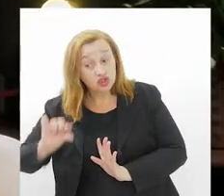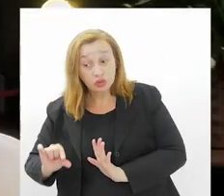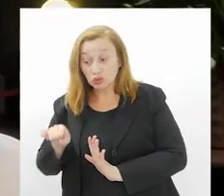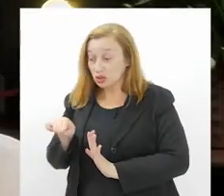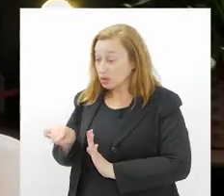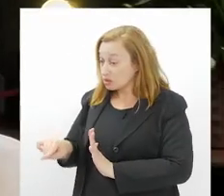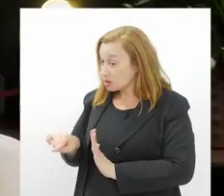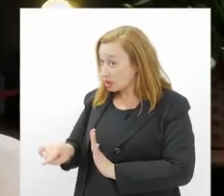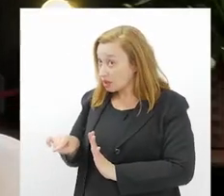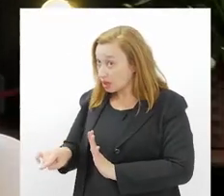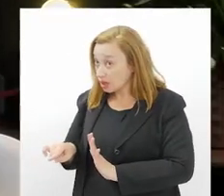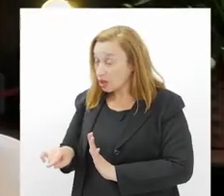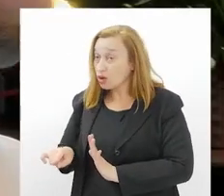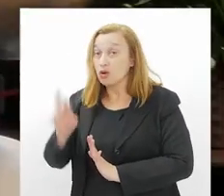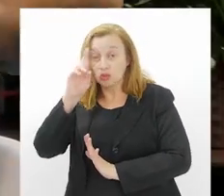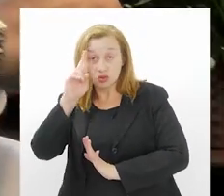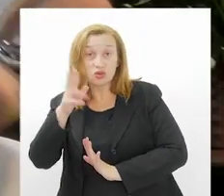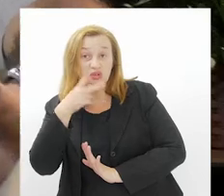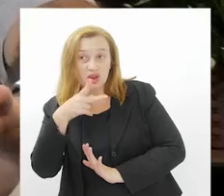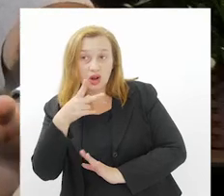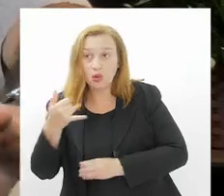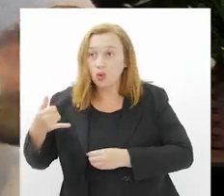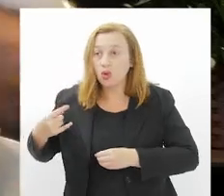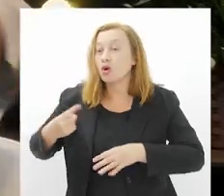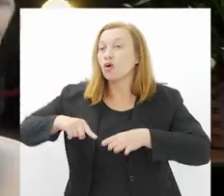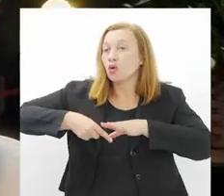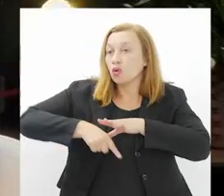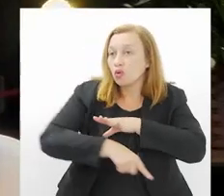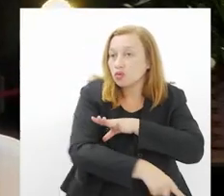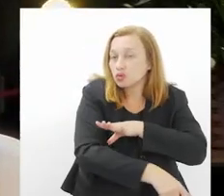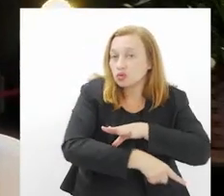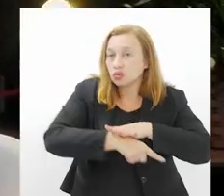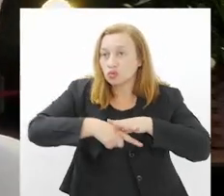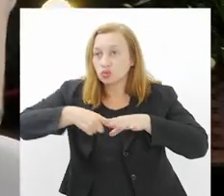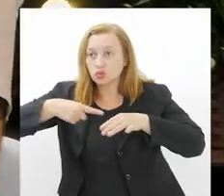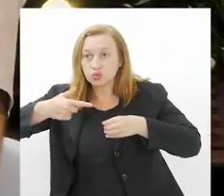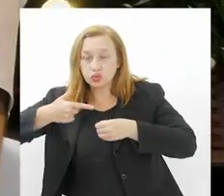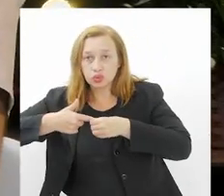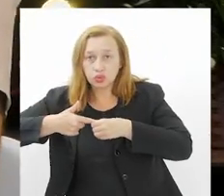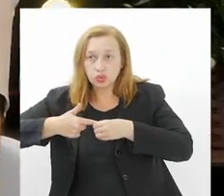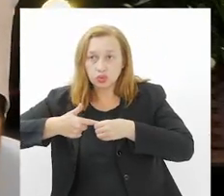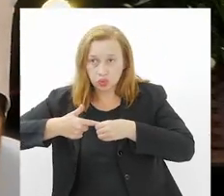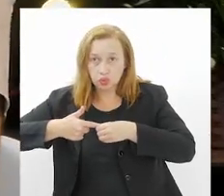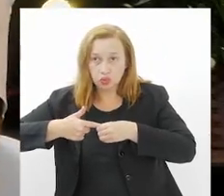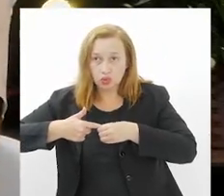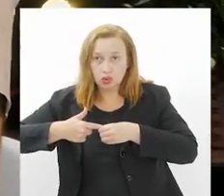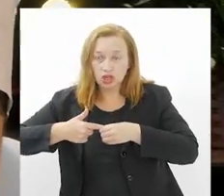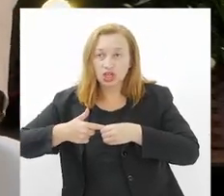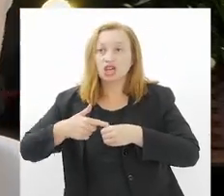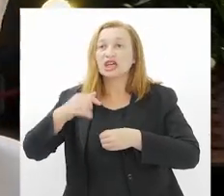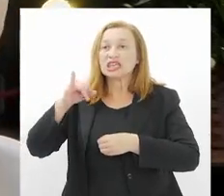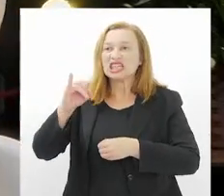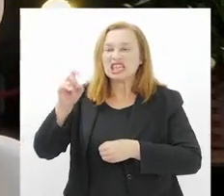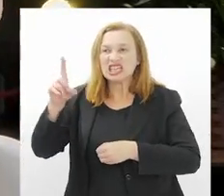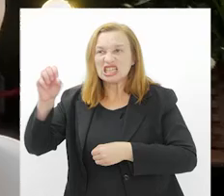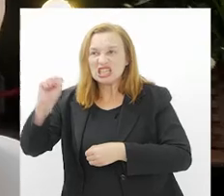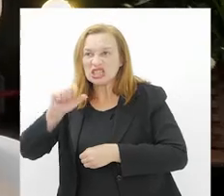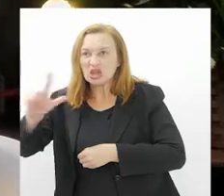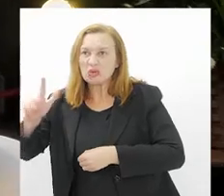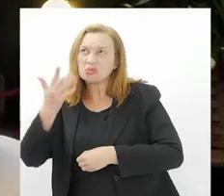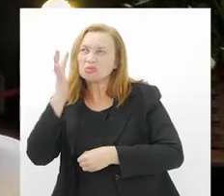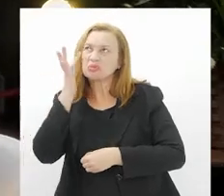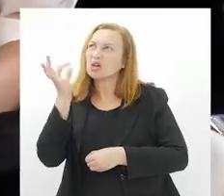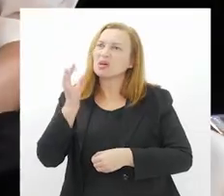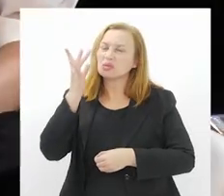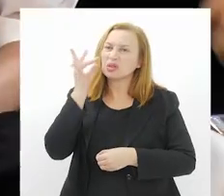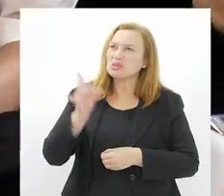que a gente tem que fazer. Vamos diminuir essa parte, conforme disse o senhor, sim, os combustíveis fósseis, né?